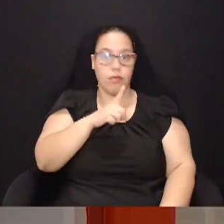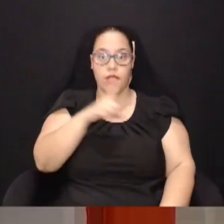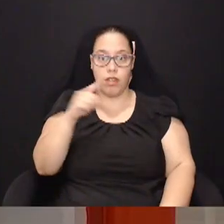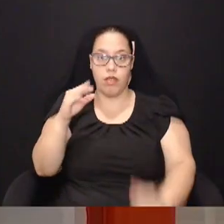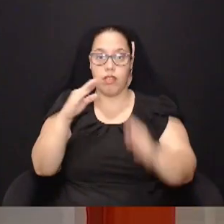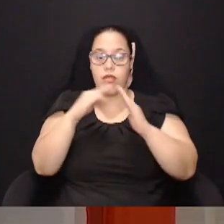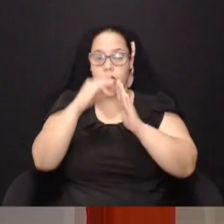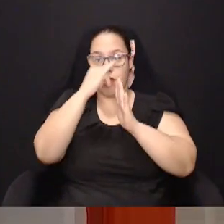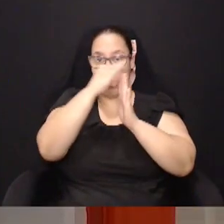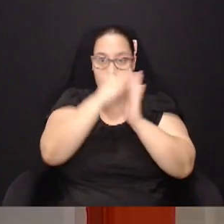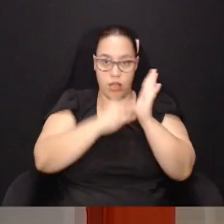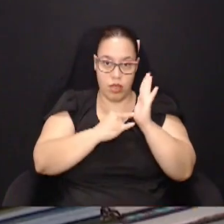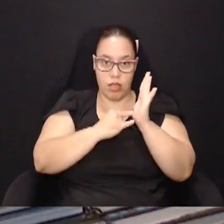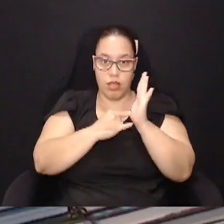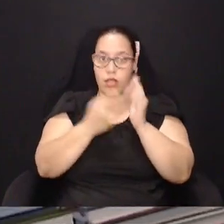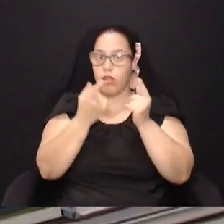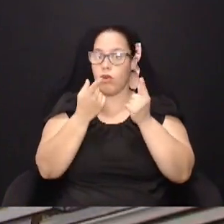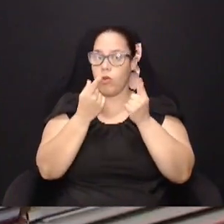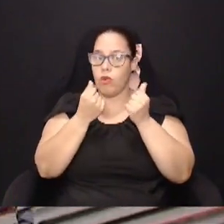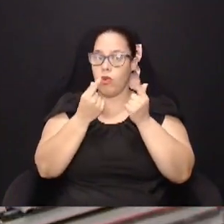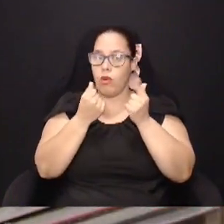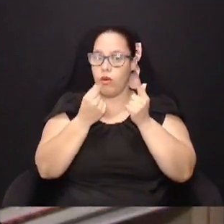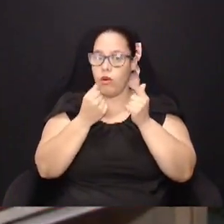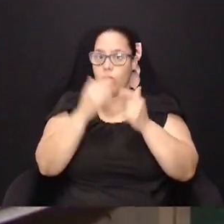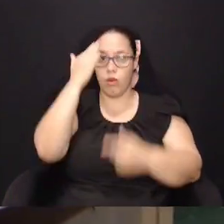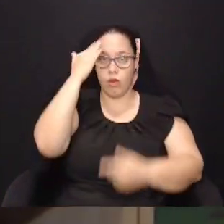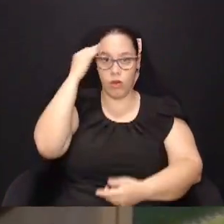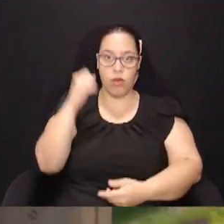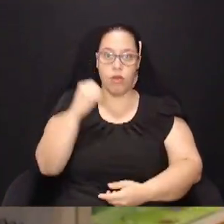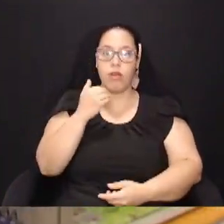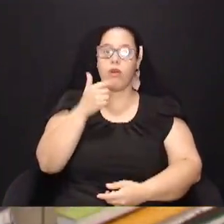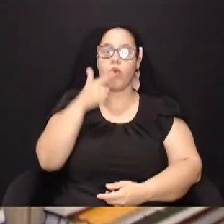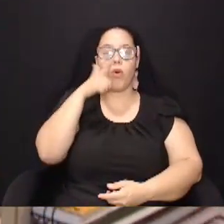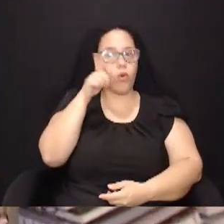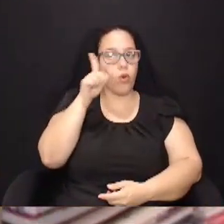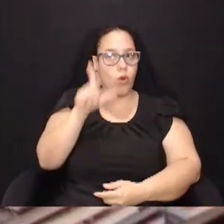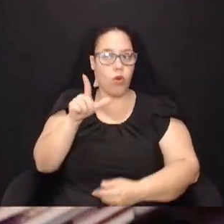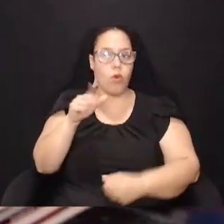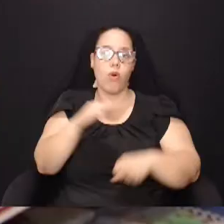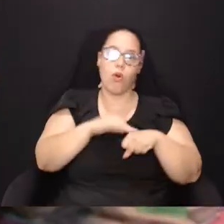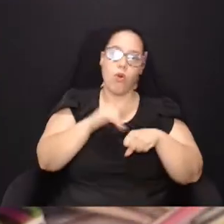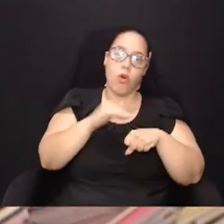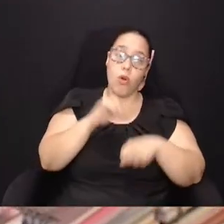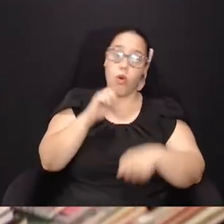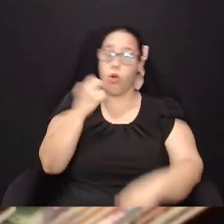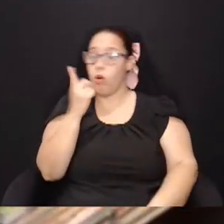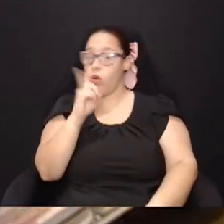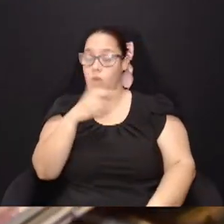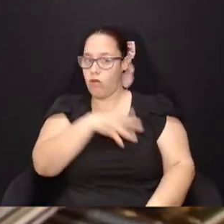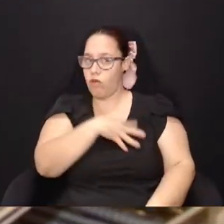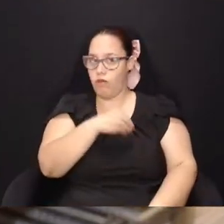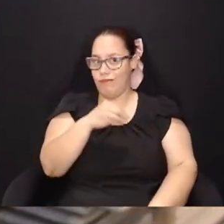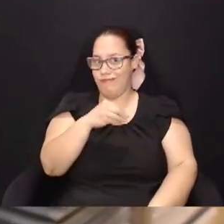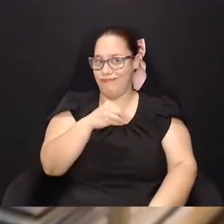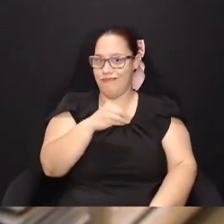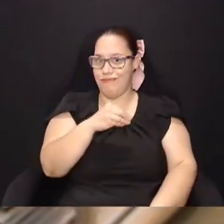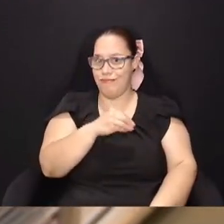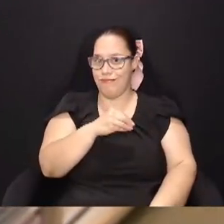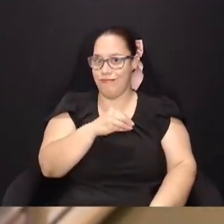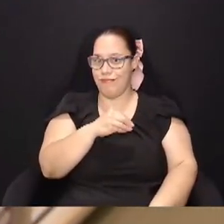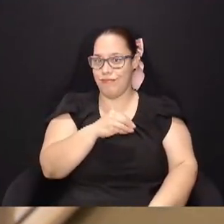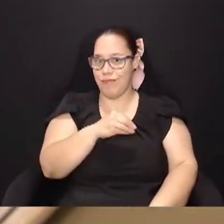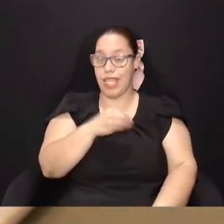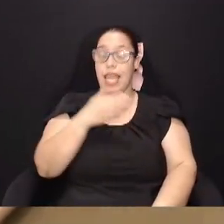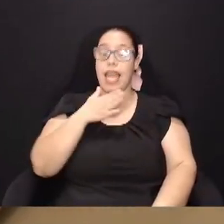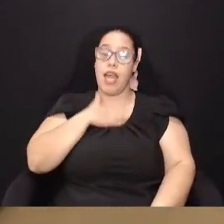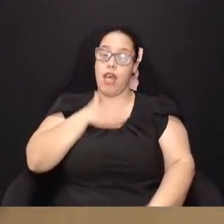o orçamento para saber se dá para fazer um agrado ou não ao filho. Então, assim, a minha recomendação